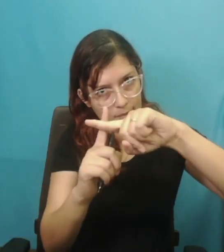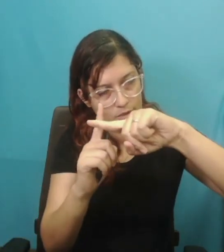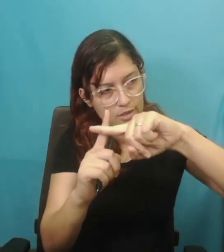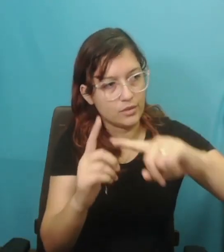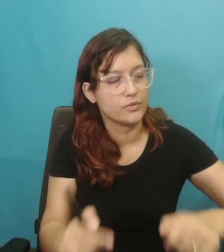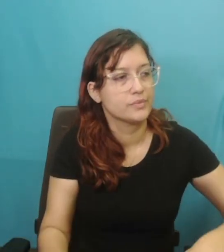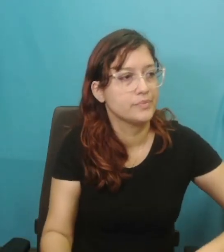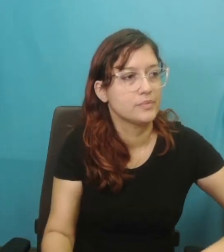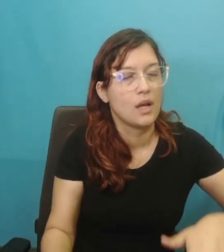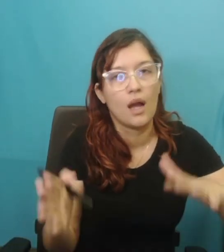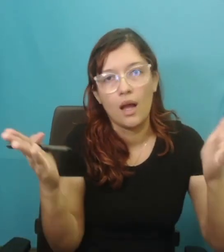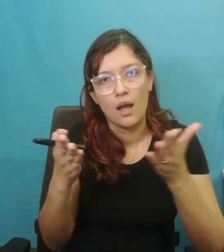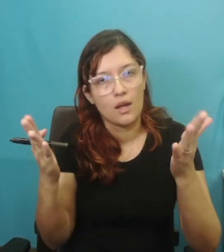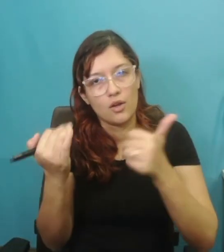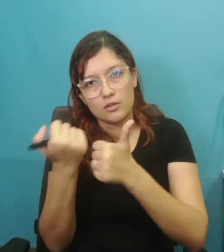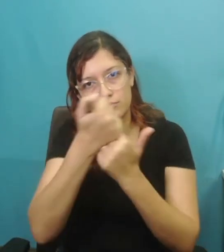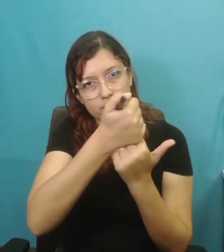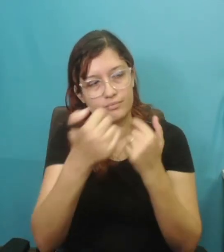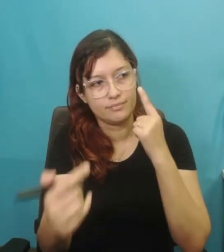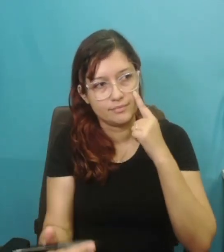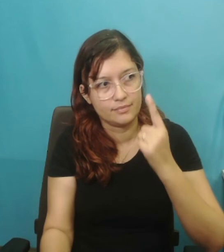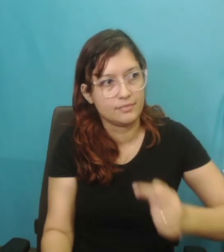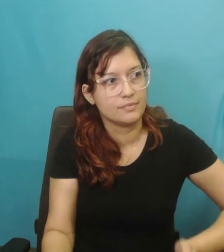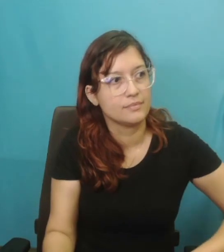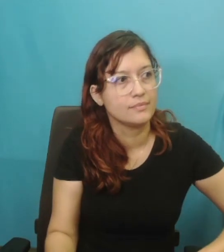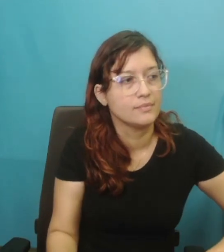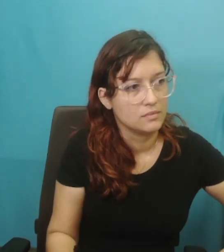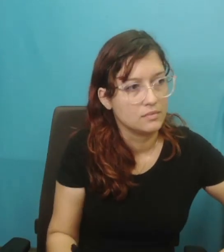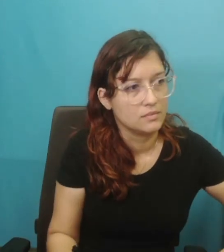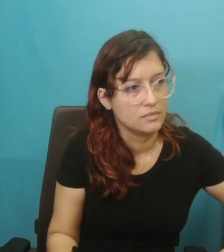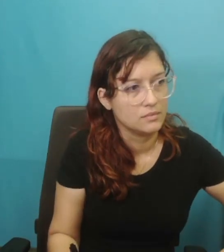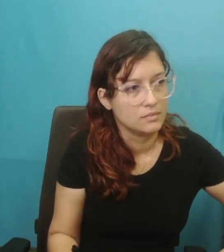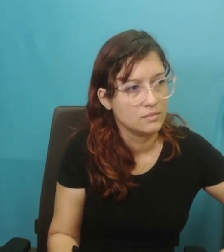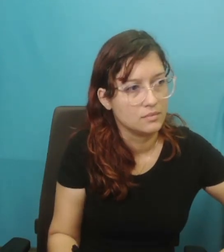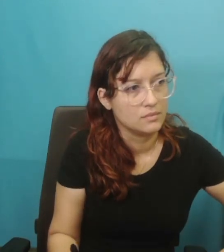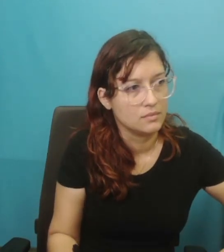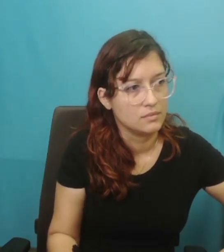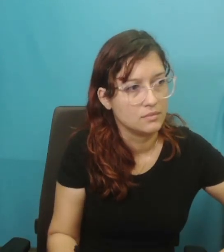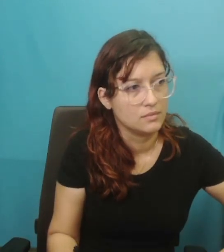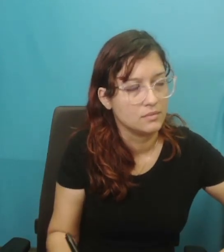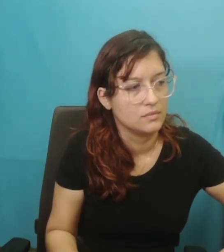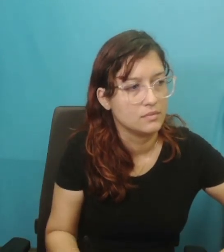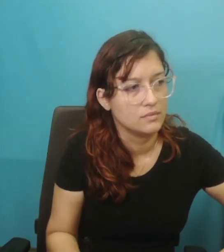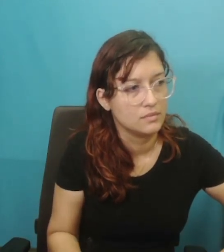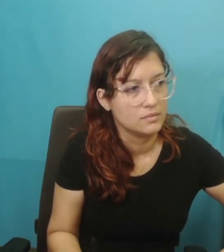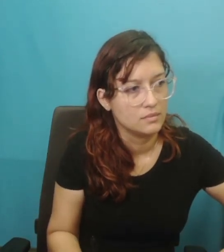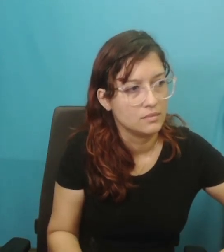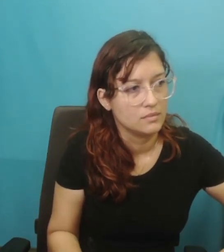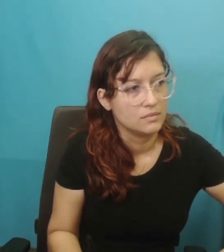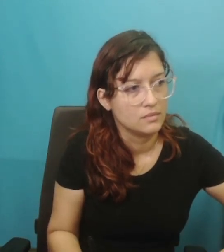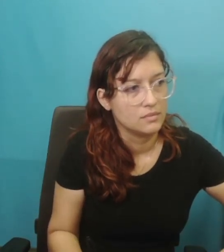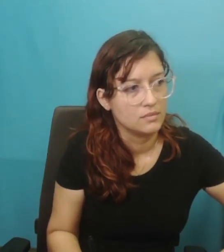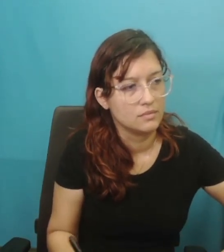Lembra que está em módulo, por isso que eu vou deixar o constante aqui positivo. E agora é só substituir.